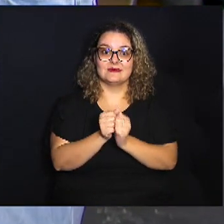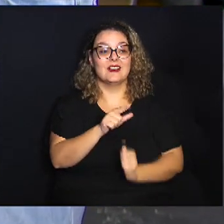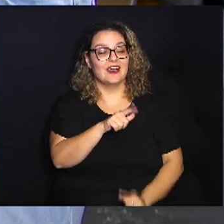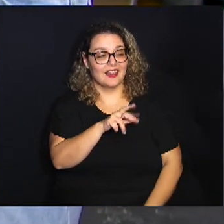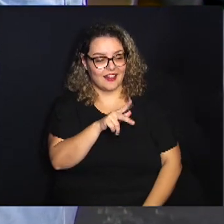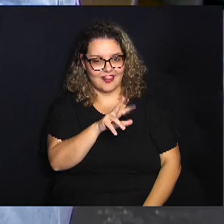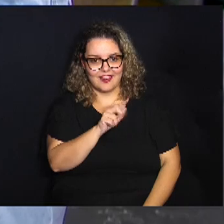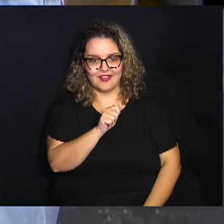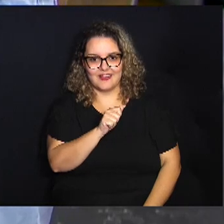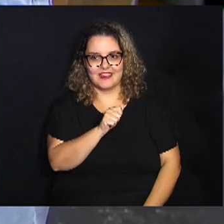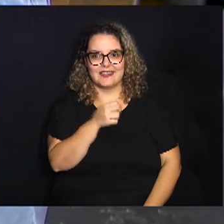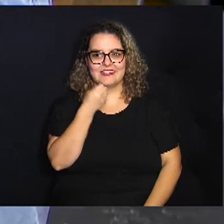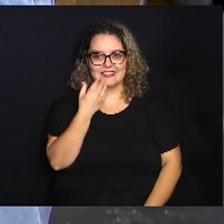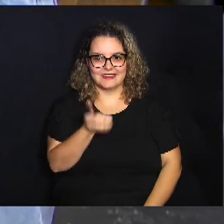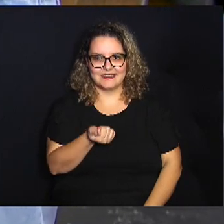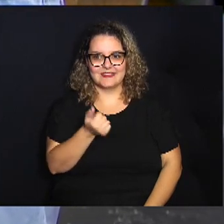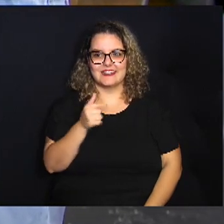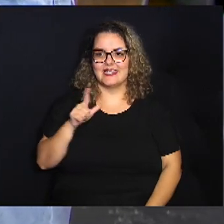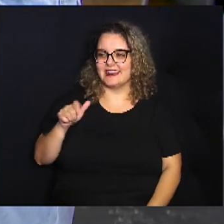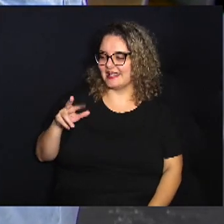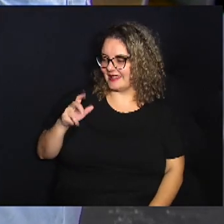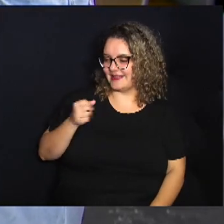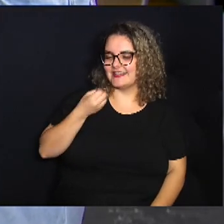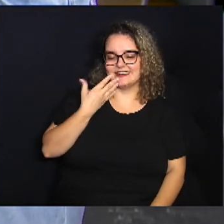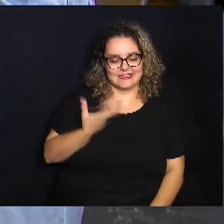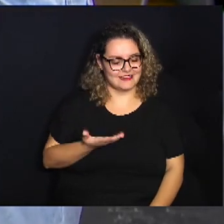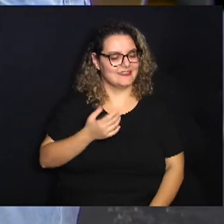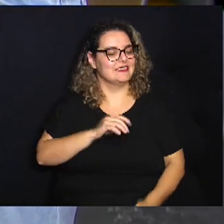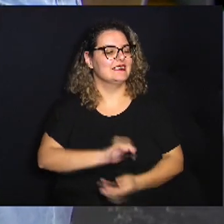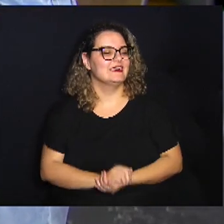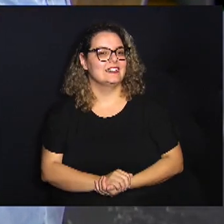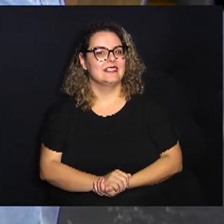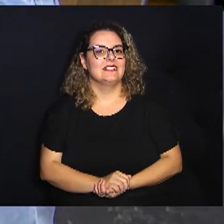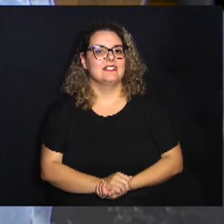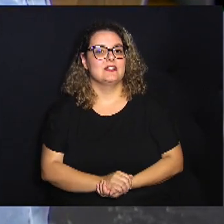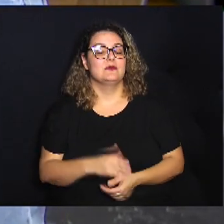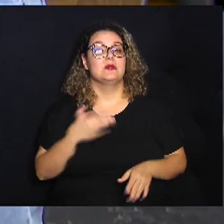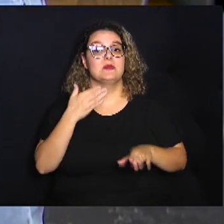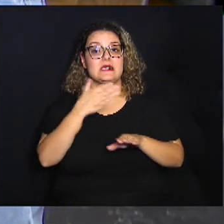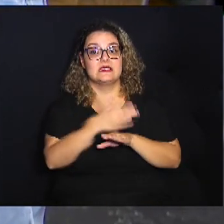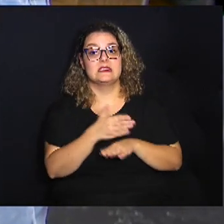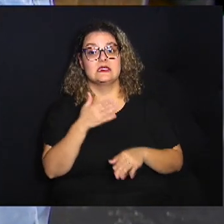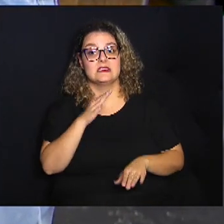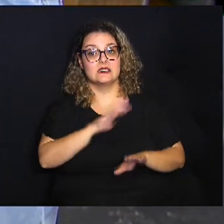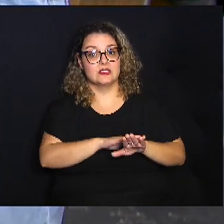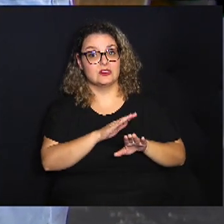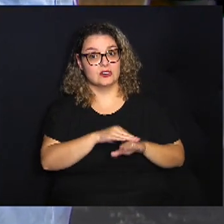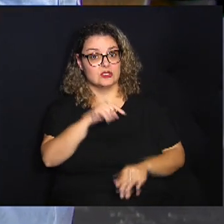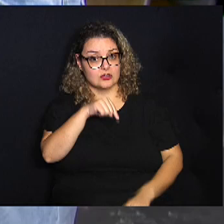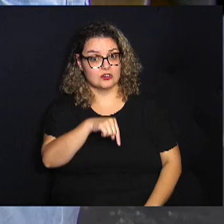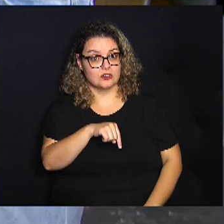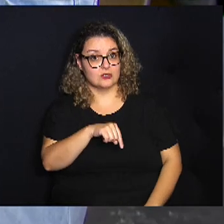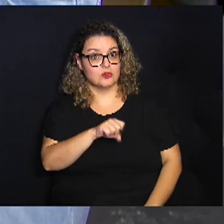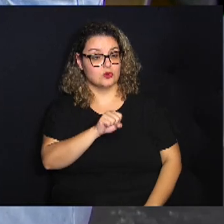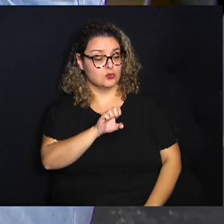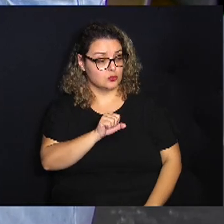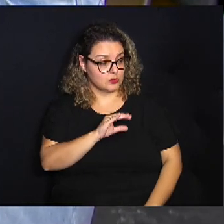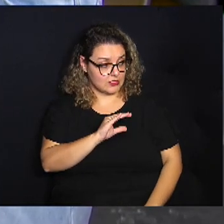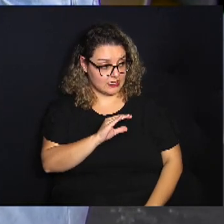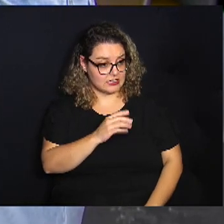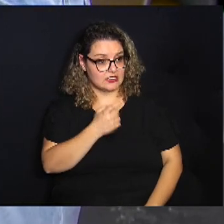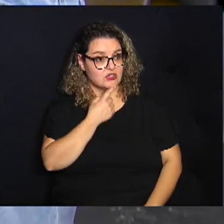Laura de Mello. Tudo bem, Laura? Boa tarde. Laura, para participar das atividades aqui do SESC de